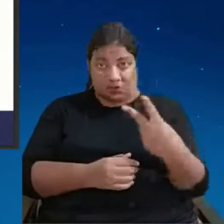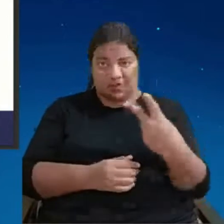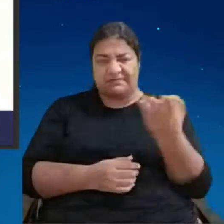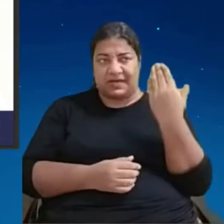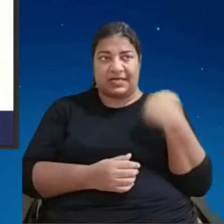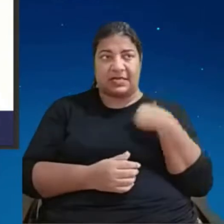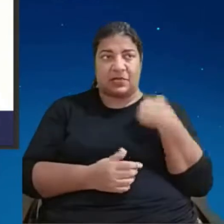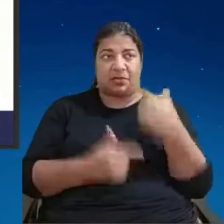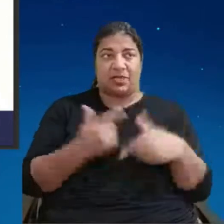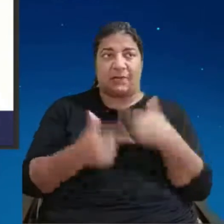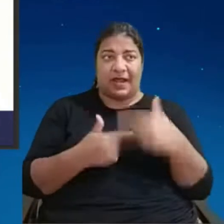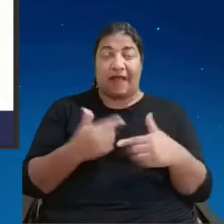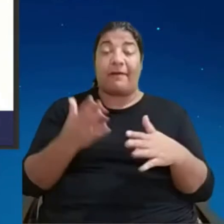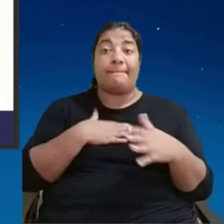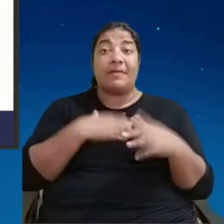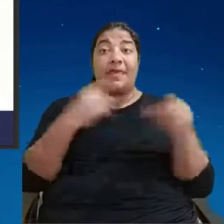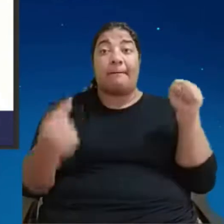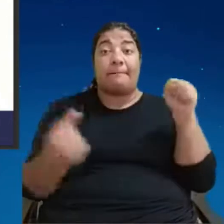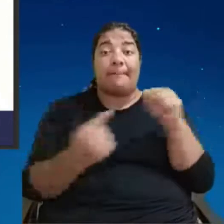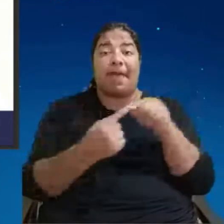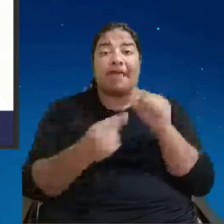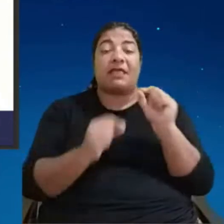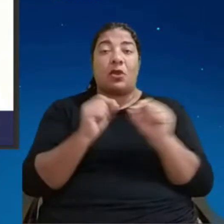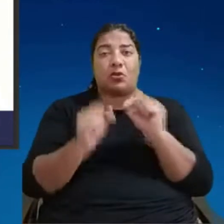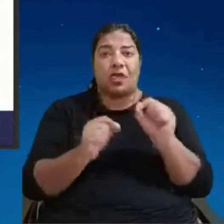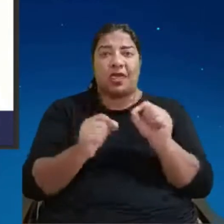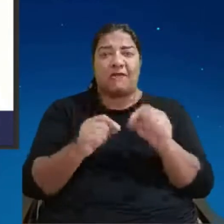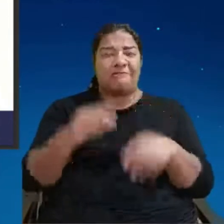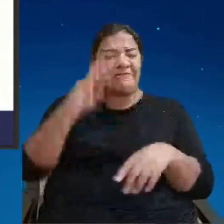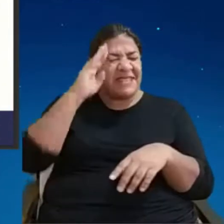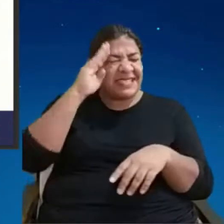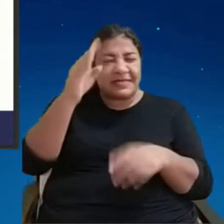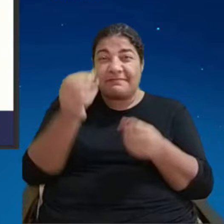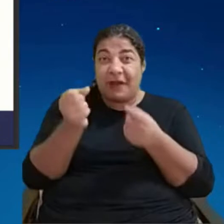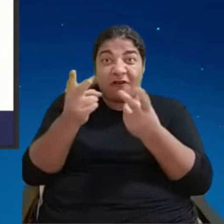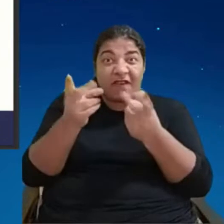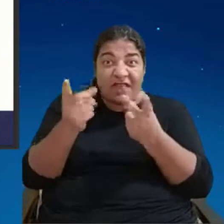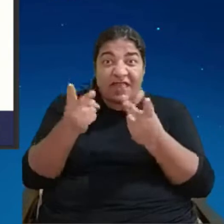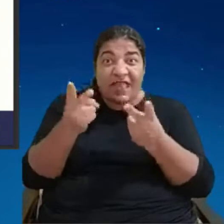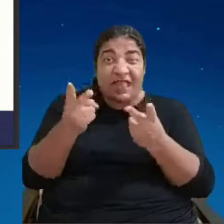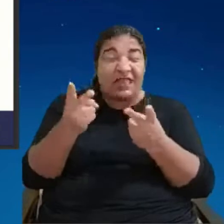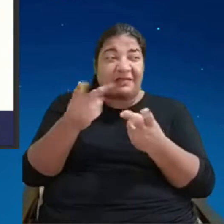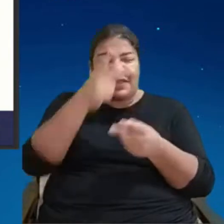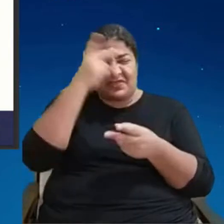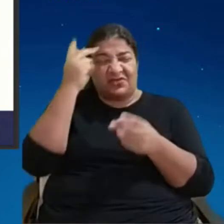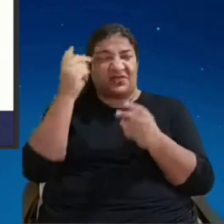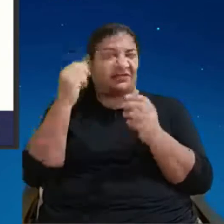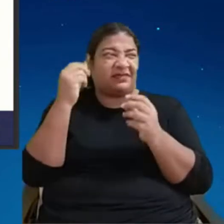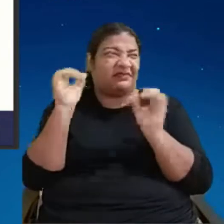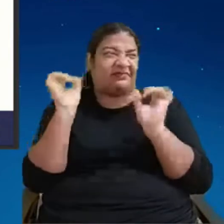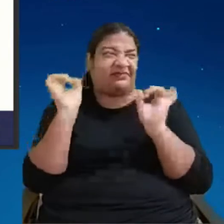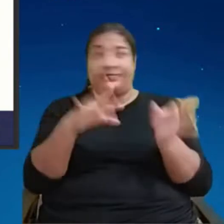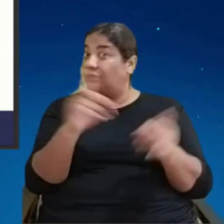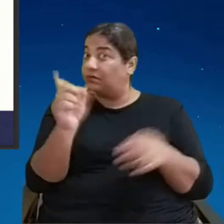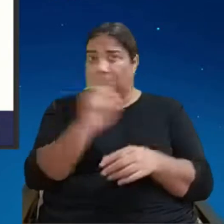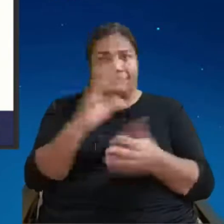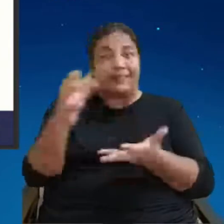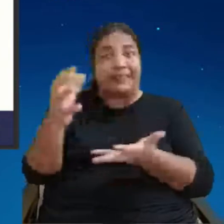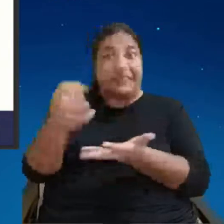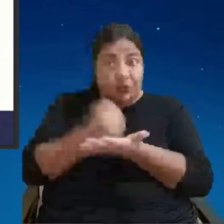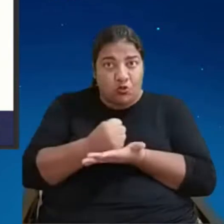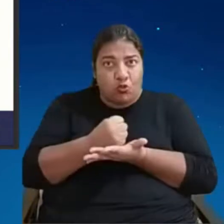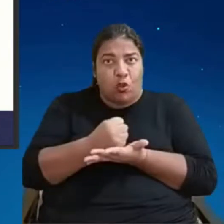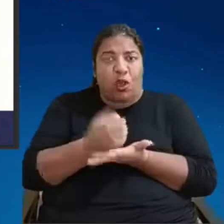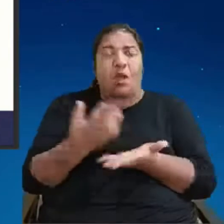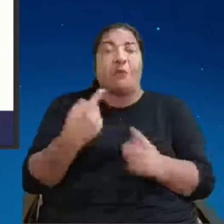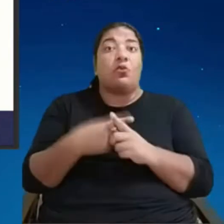meta de não deixar os top 10 saírem da empresa. Olha, mas eu criava situações